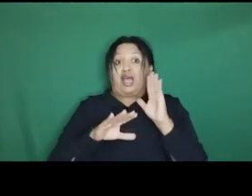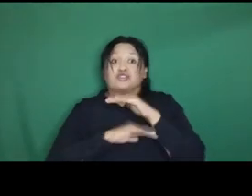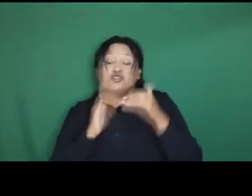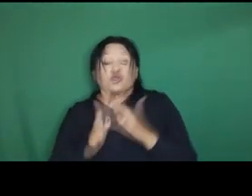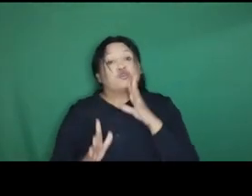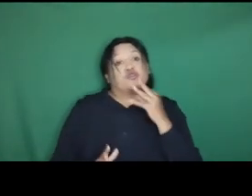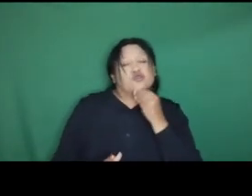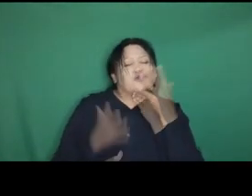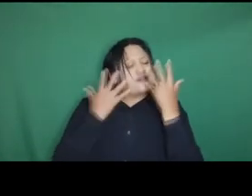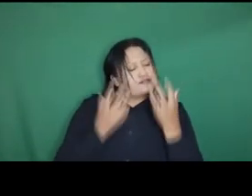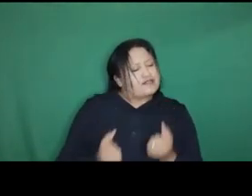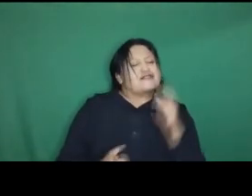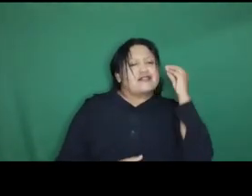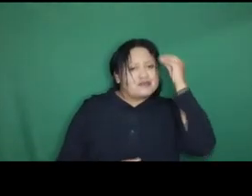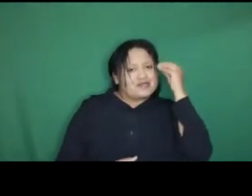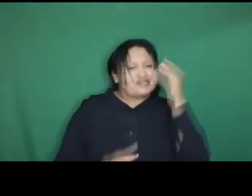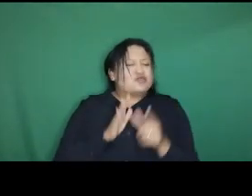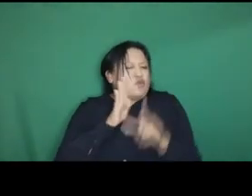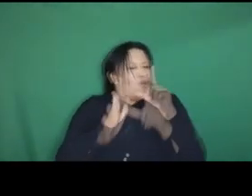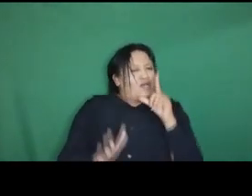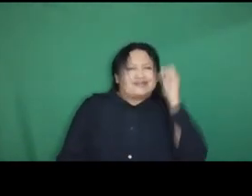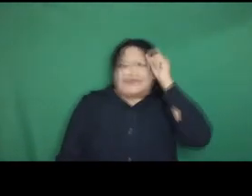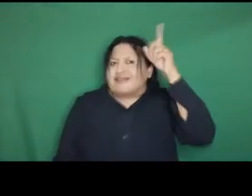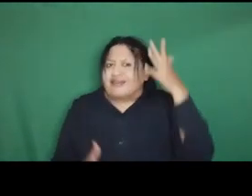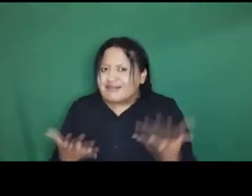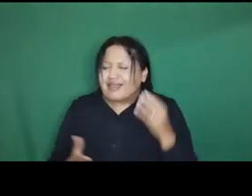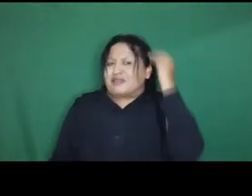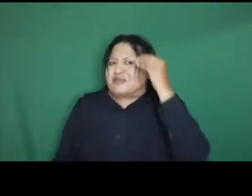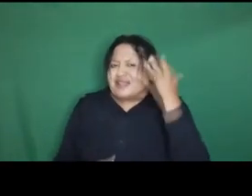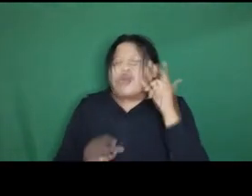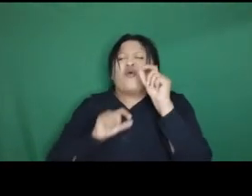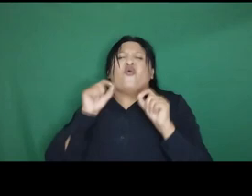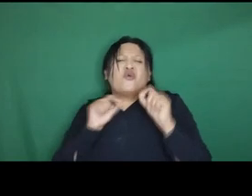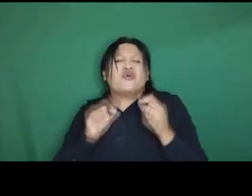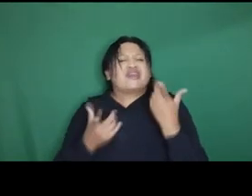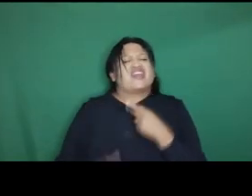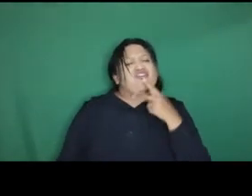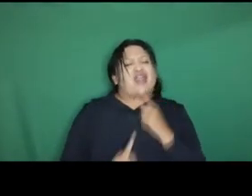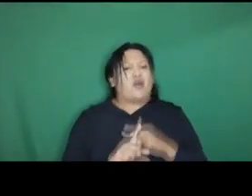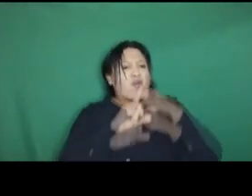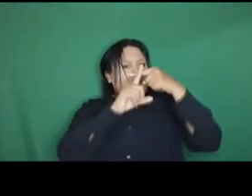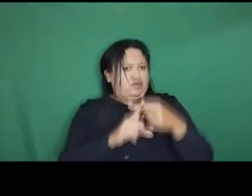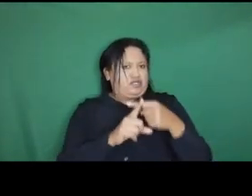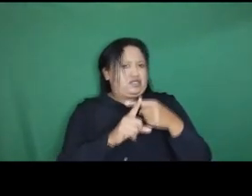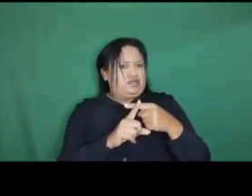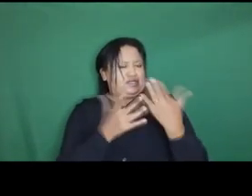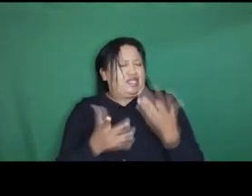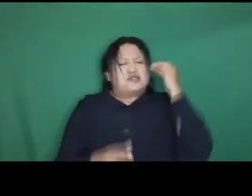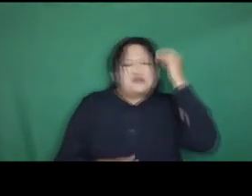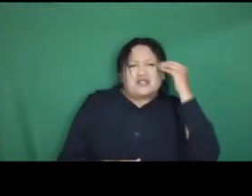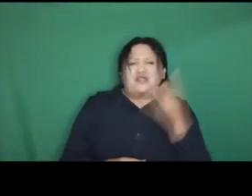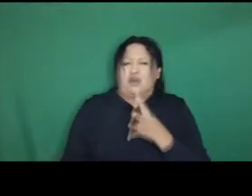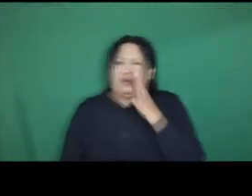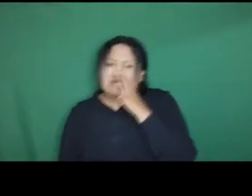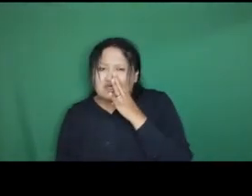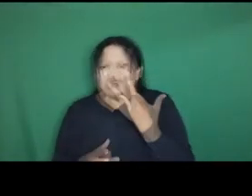conhecimento Você aceita na experiência e no antidealismo né na experiência O que é que dizem positivismo que é preciso realizar a experiências né